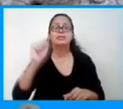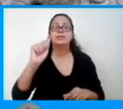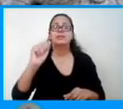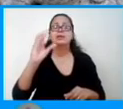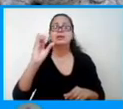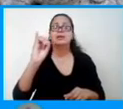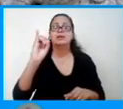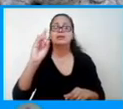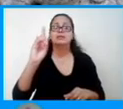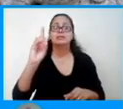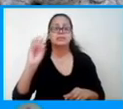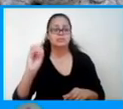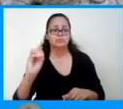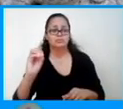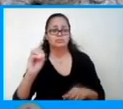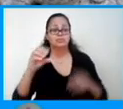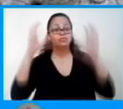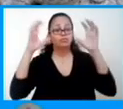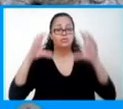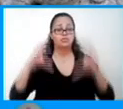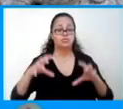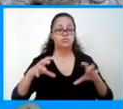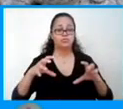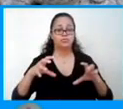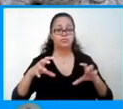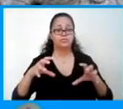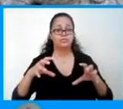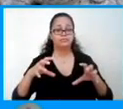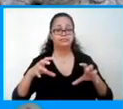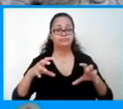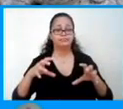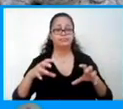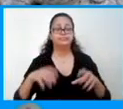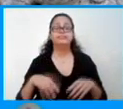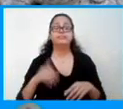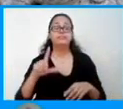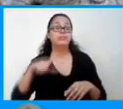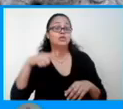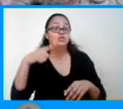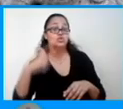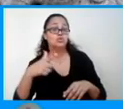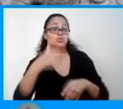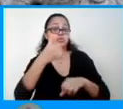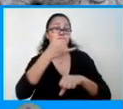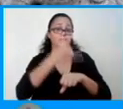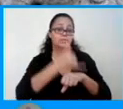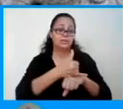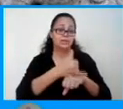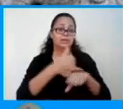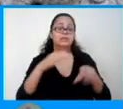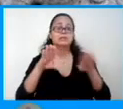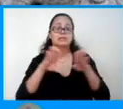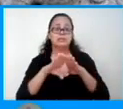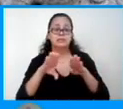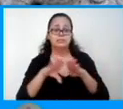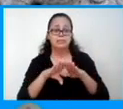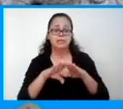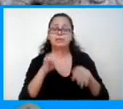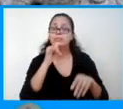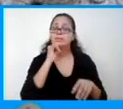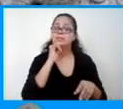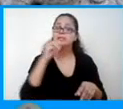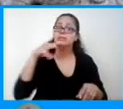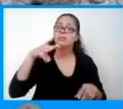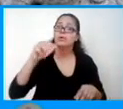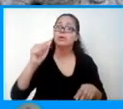No século XX, a velocidade de corrosão dos metais e também de outros materiais, como o mármore das estátuas, estava